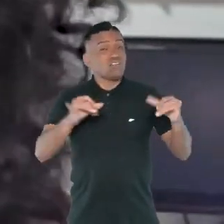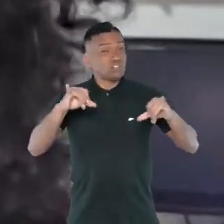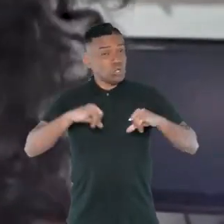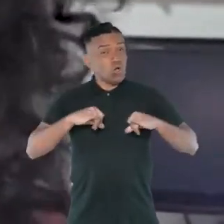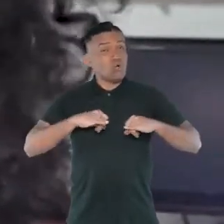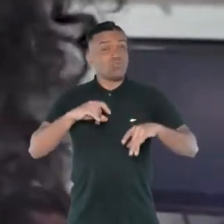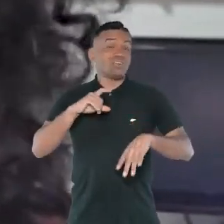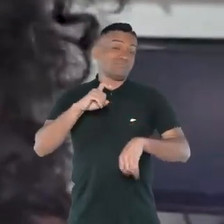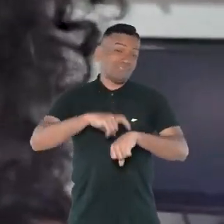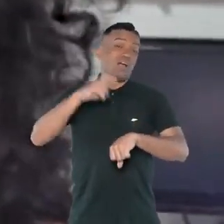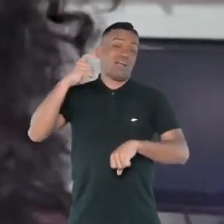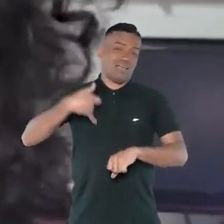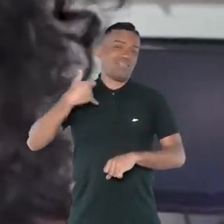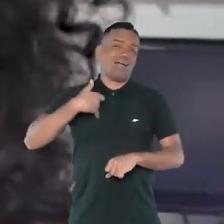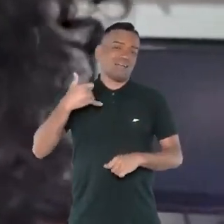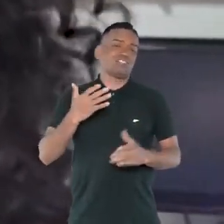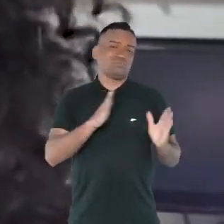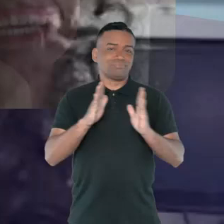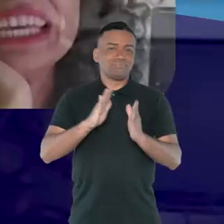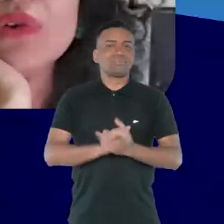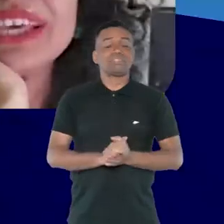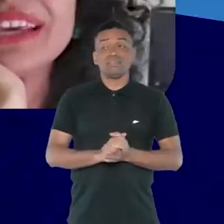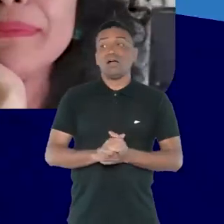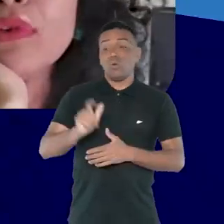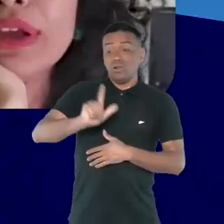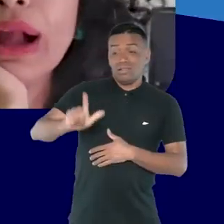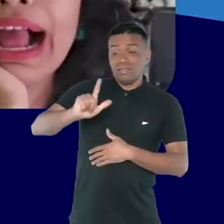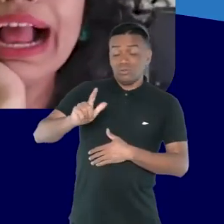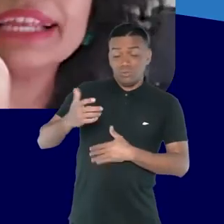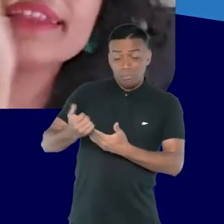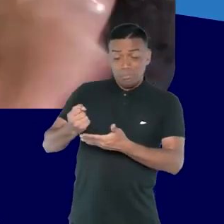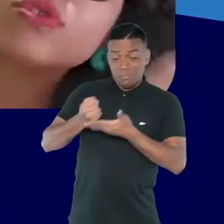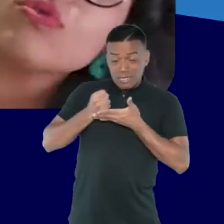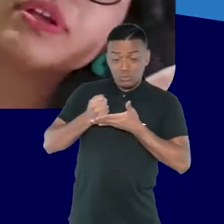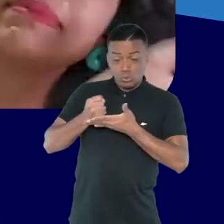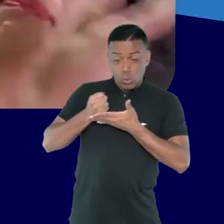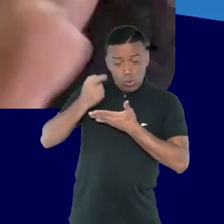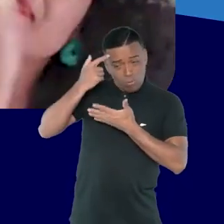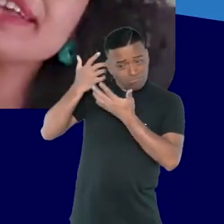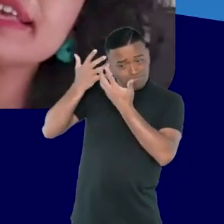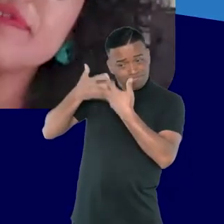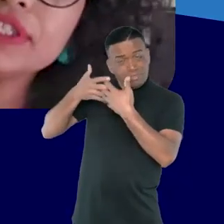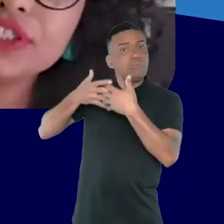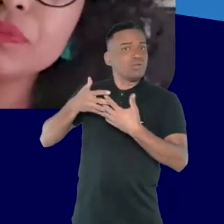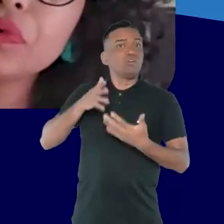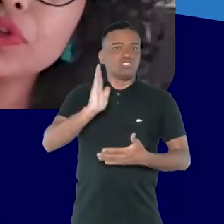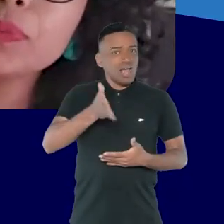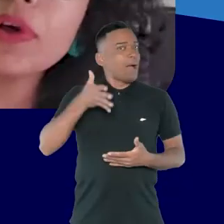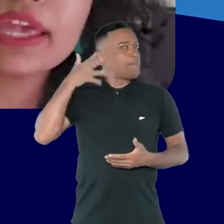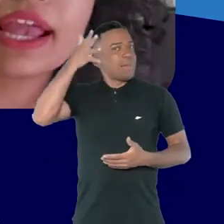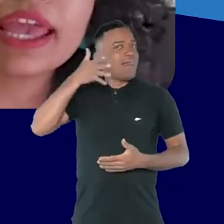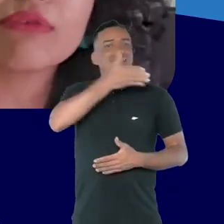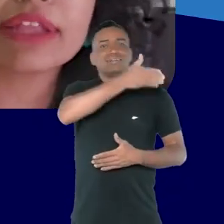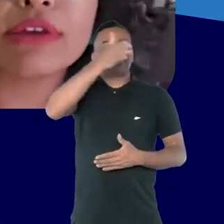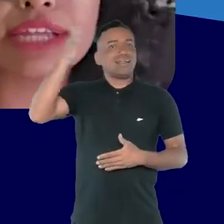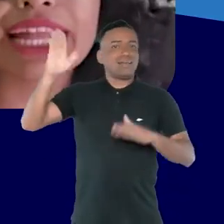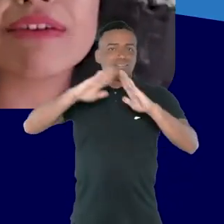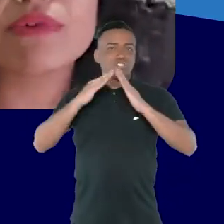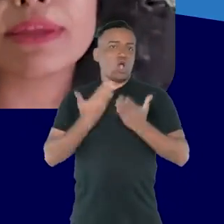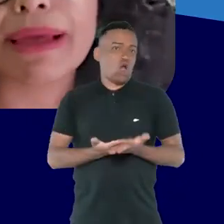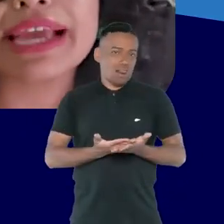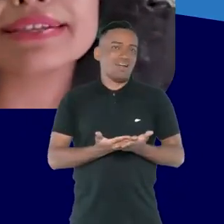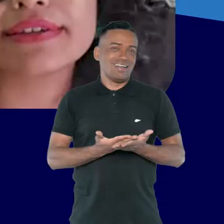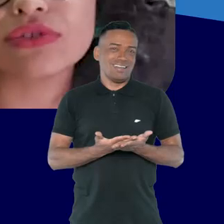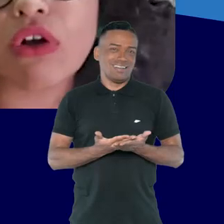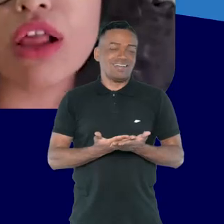Nessa idade sofre. E a literatura me fez refletir muito, porque eu já